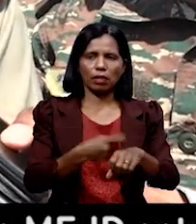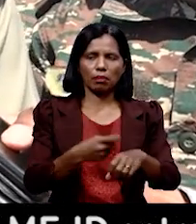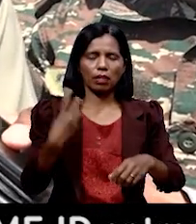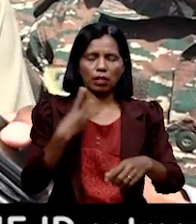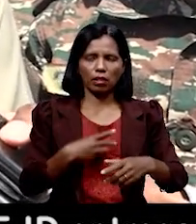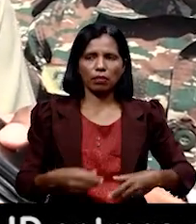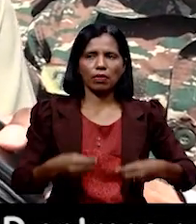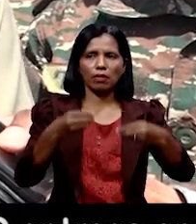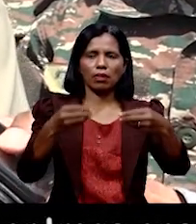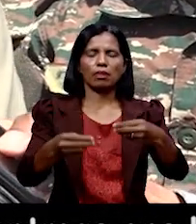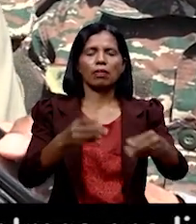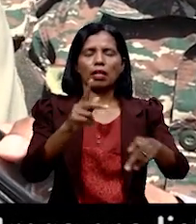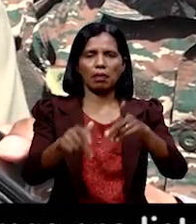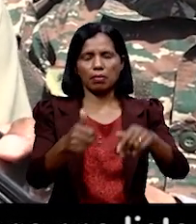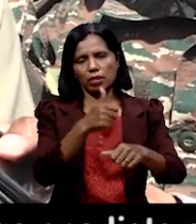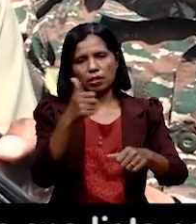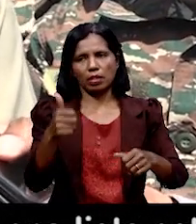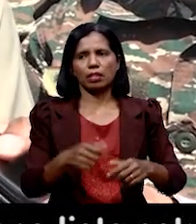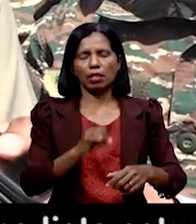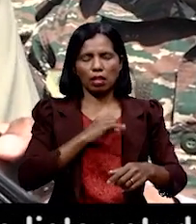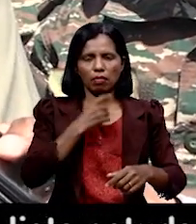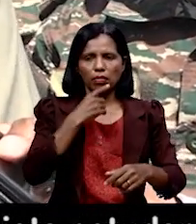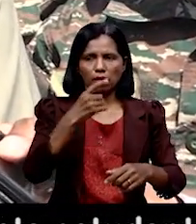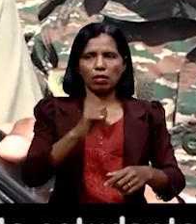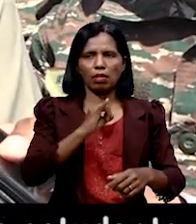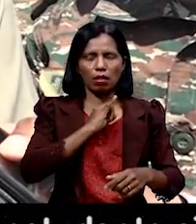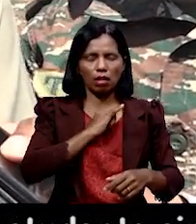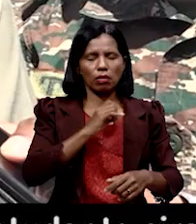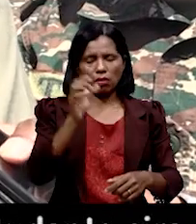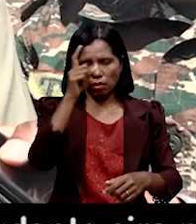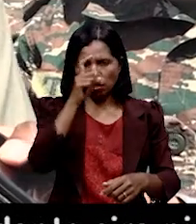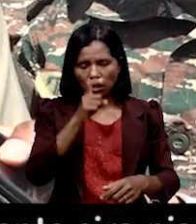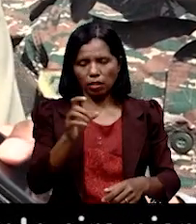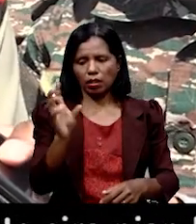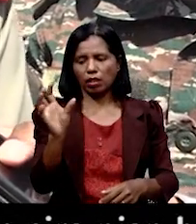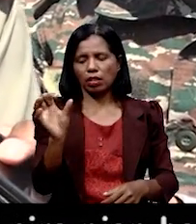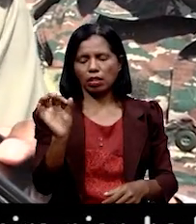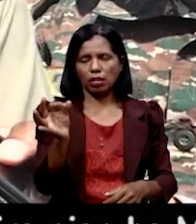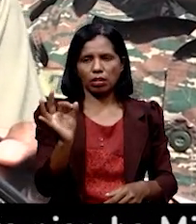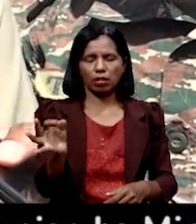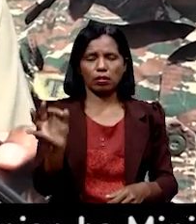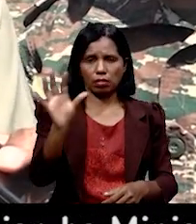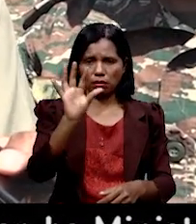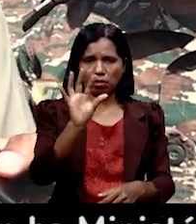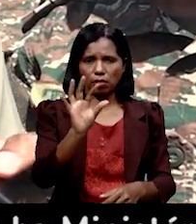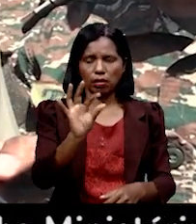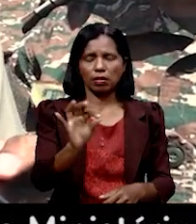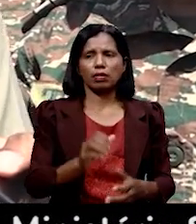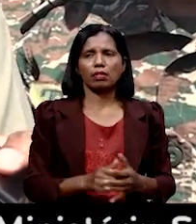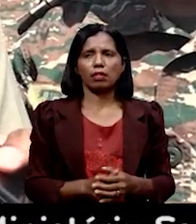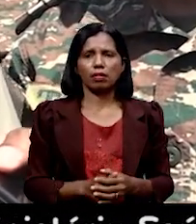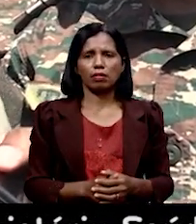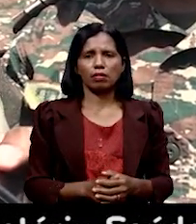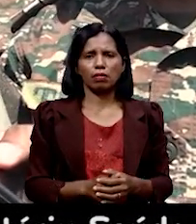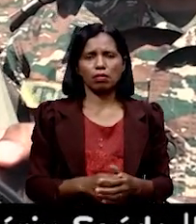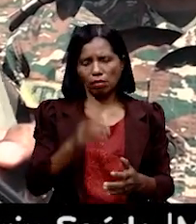fofali ba ema selu ne oya audiane tamba audiane ita 70 tahun last foi au 20 se 25 anos kari imedian ka tamba saida mak foi